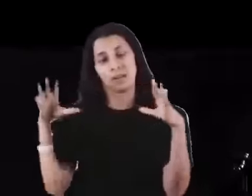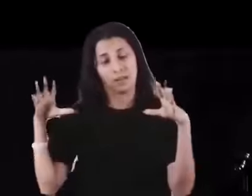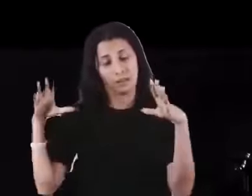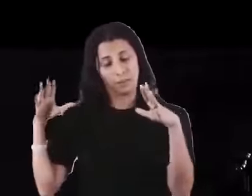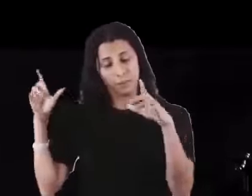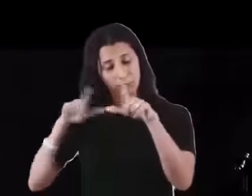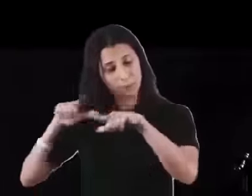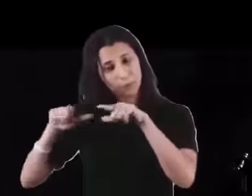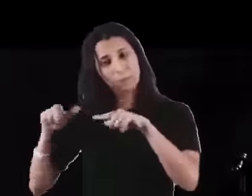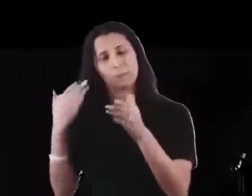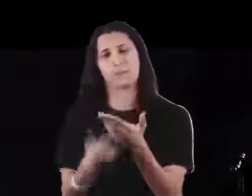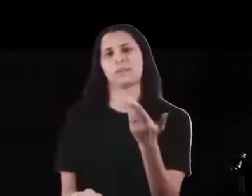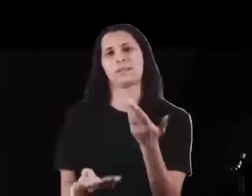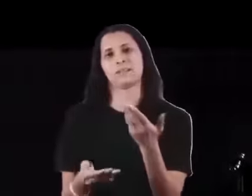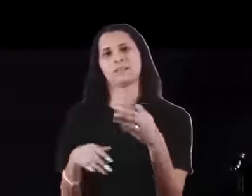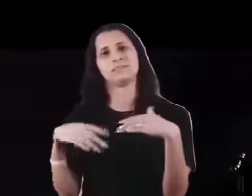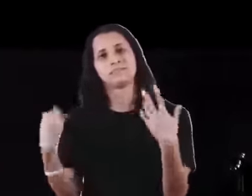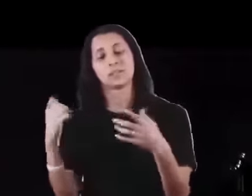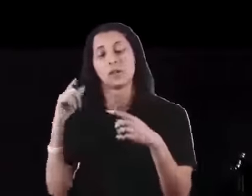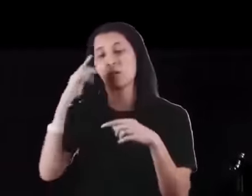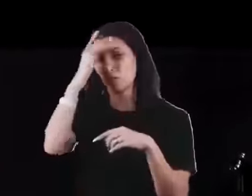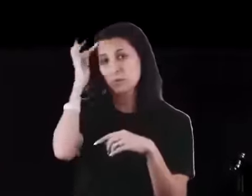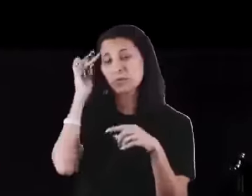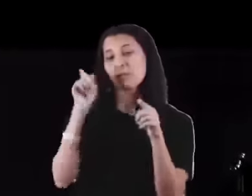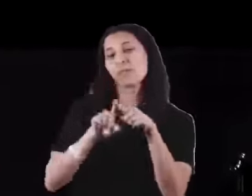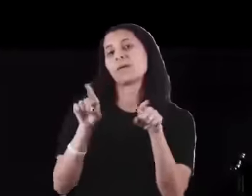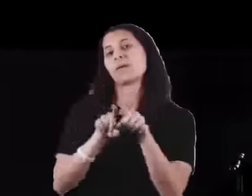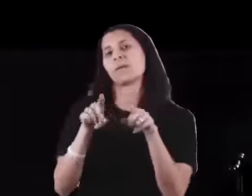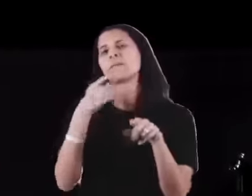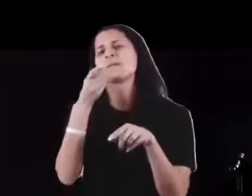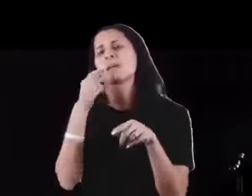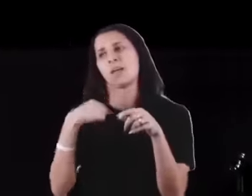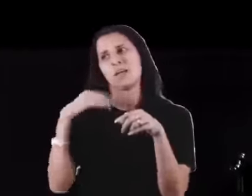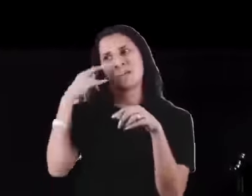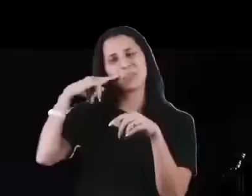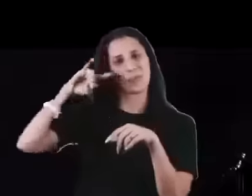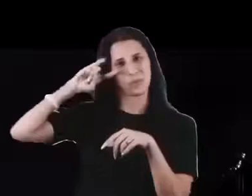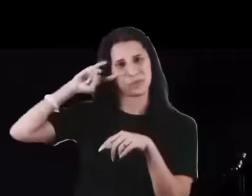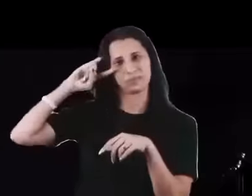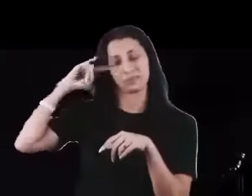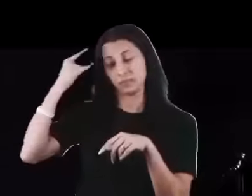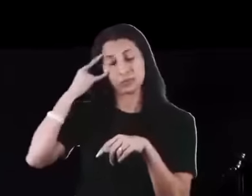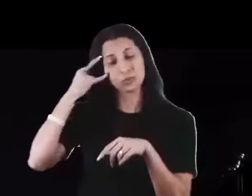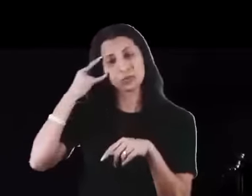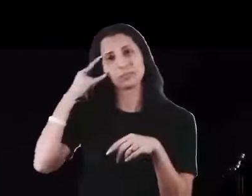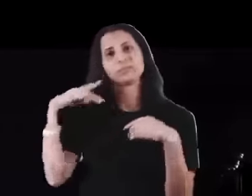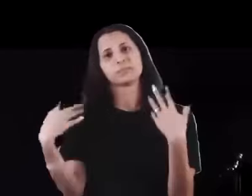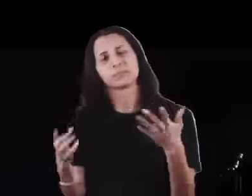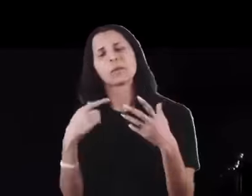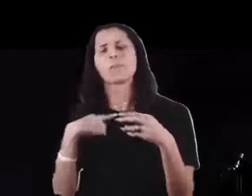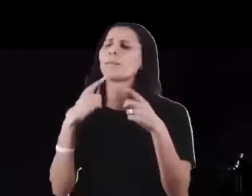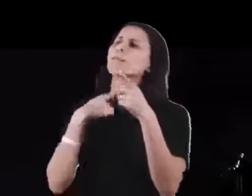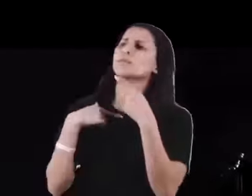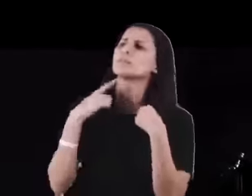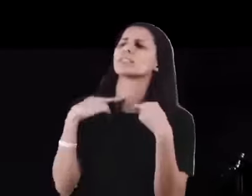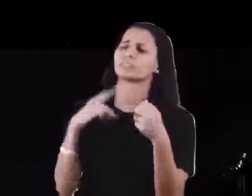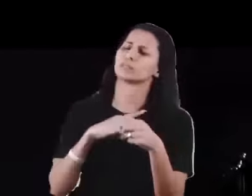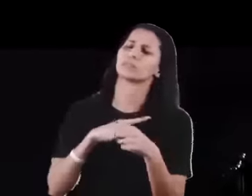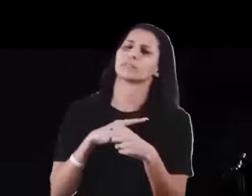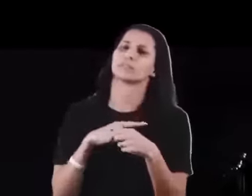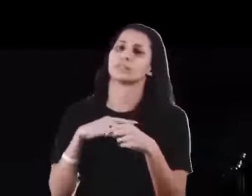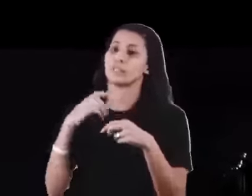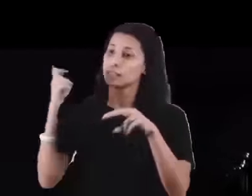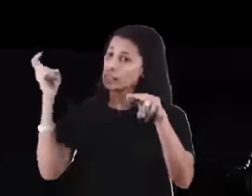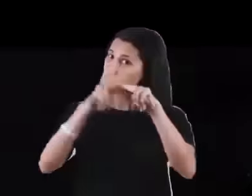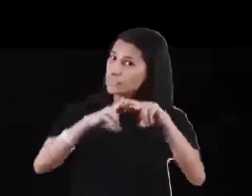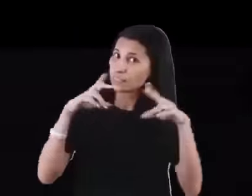marido né não ia dar muito certo mas me deu uma vontade tão grande de sentar o garçom diz assim eu vou fazer com